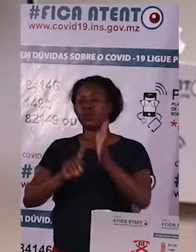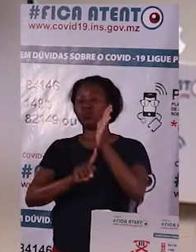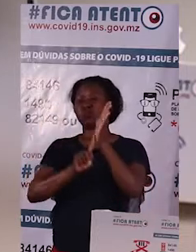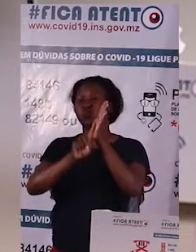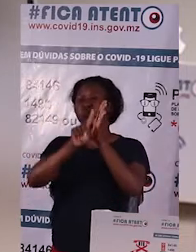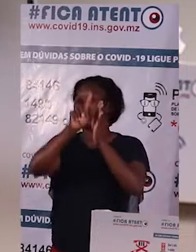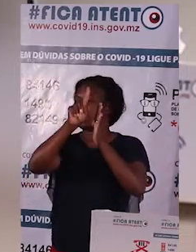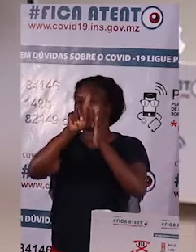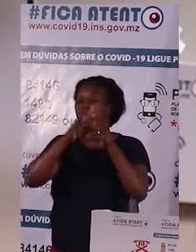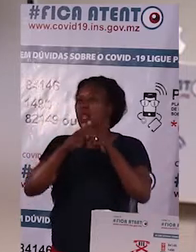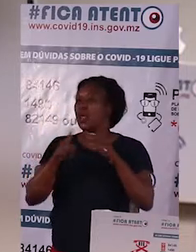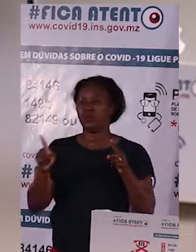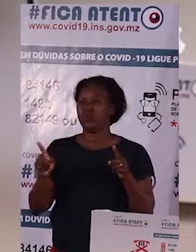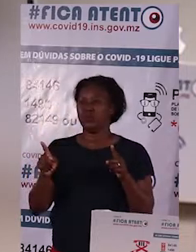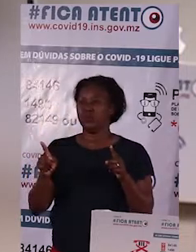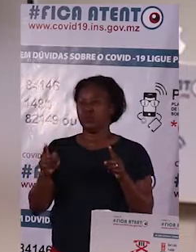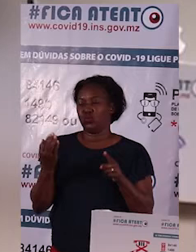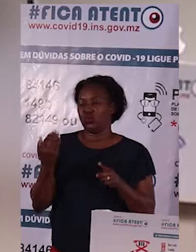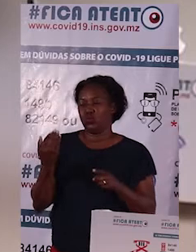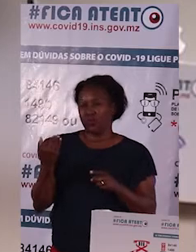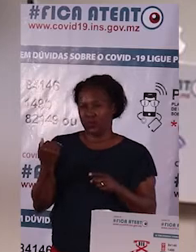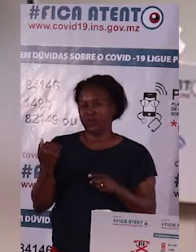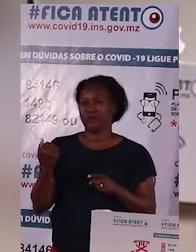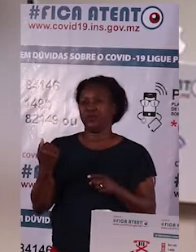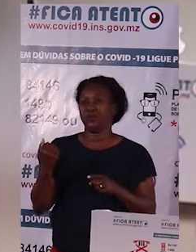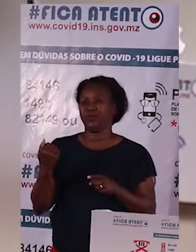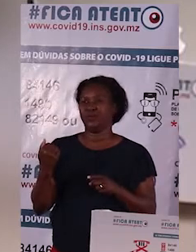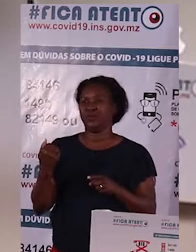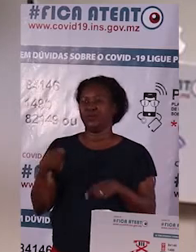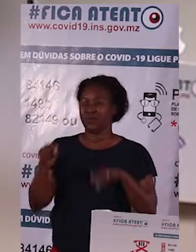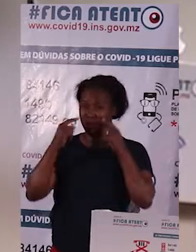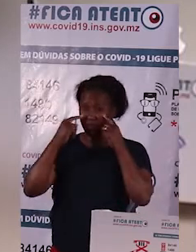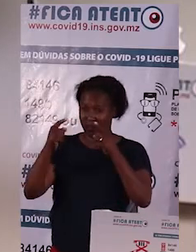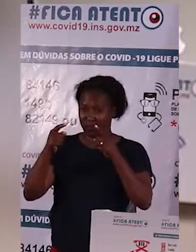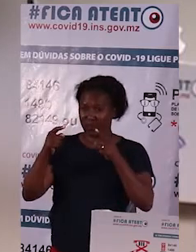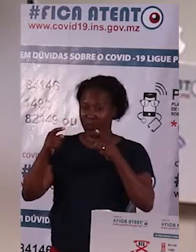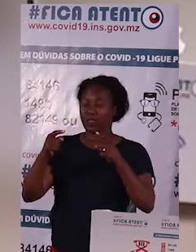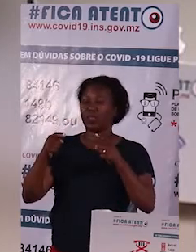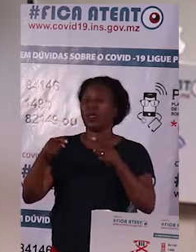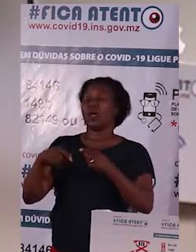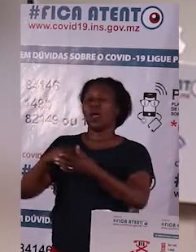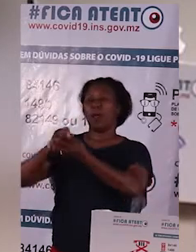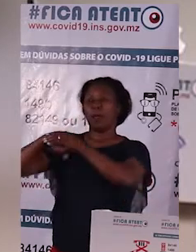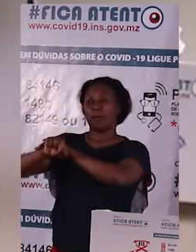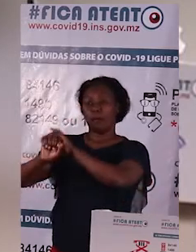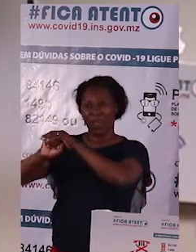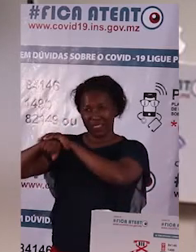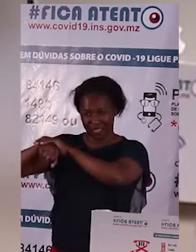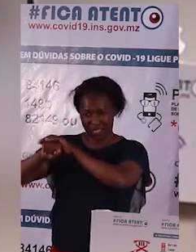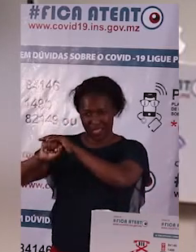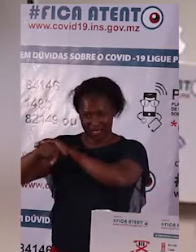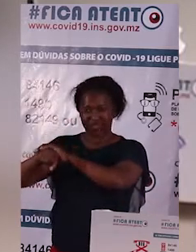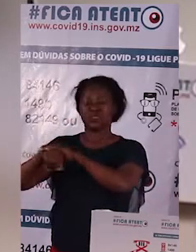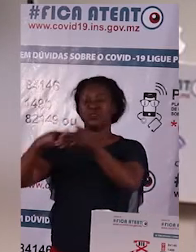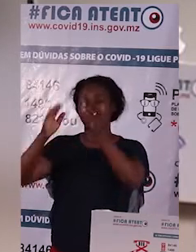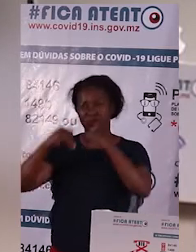muito rapidamente nos últimos dias. Vemos a curva da Madagascar, vemos a curva da Zâmbia e a curva de